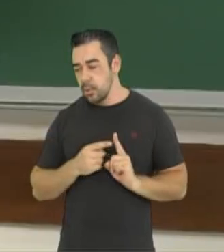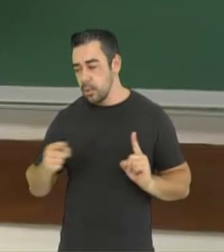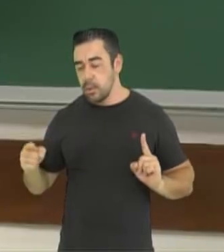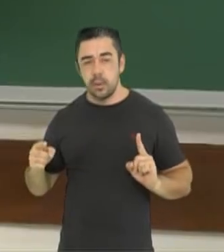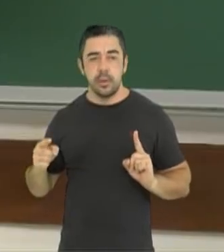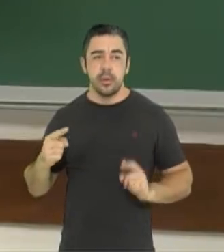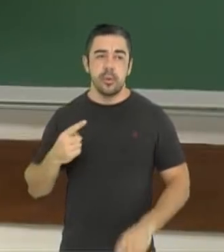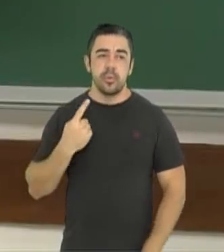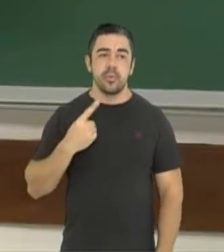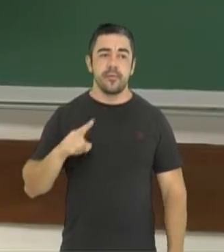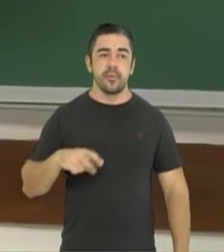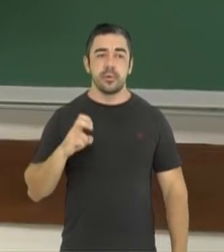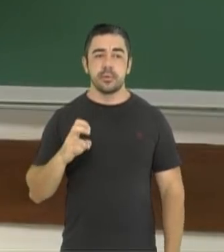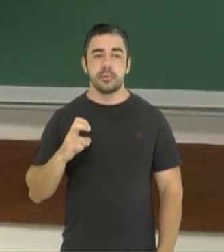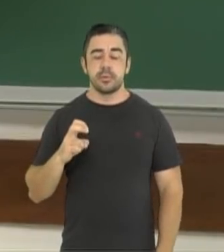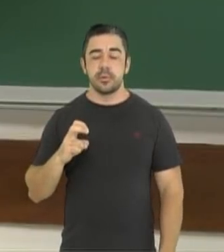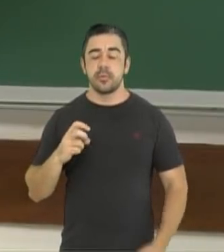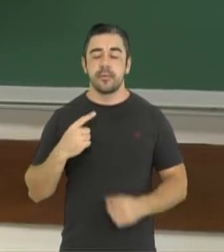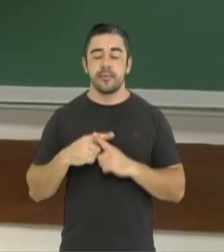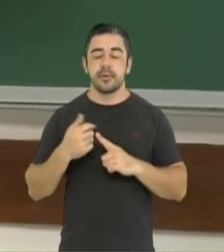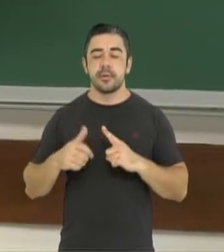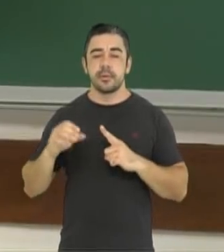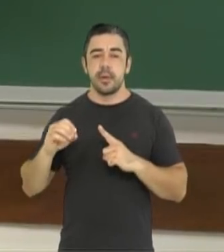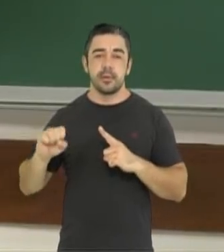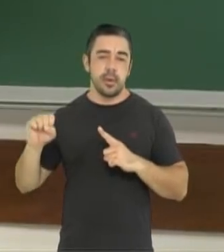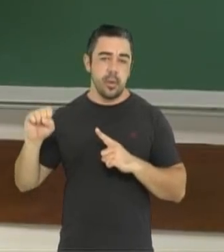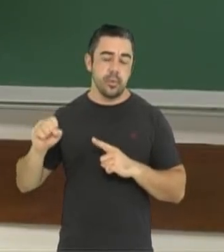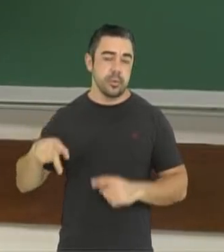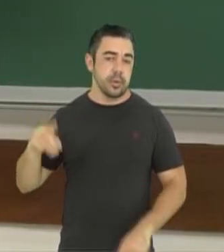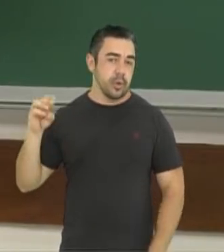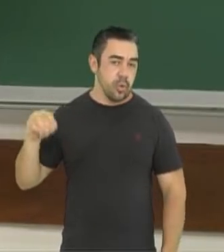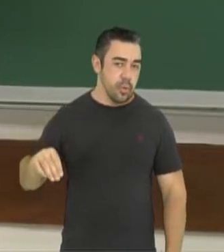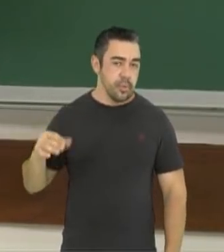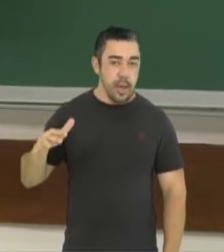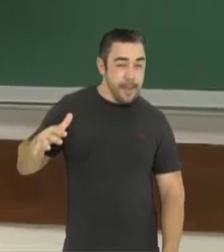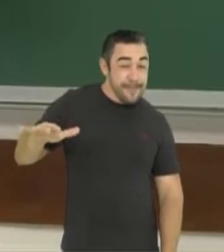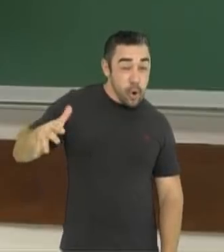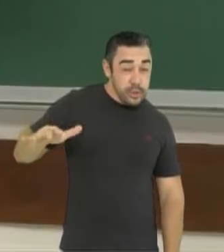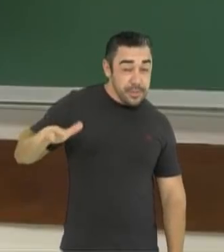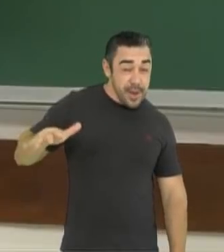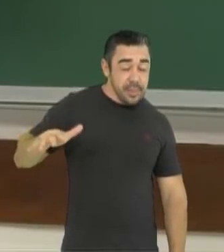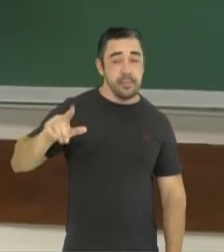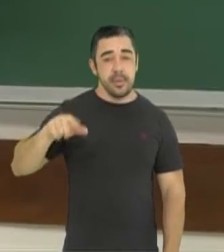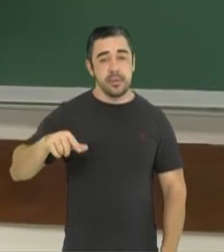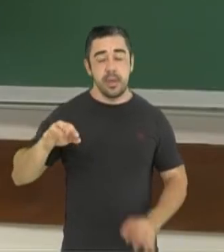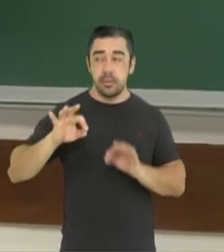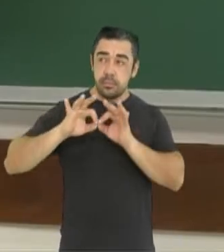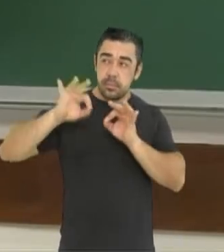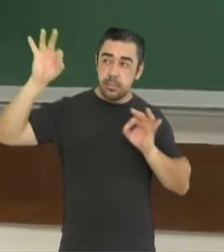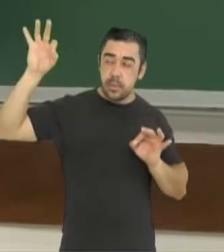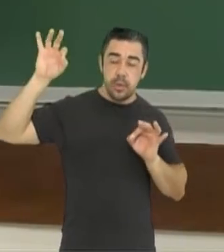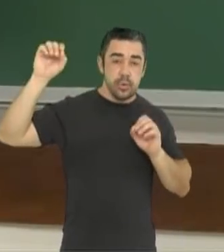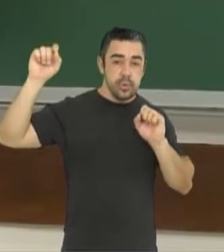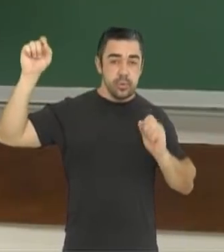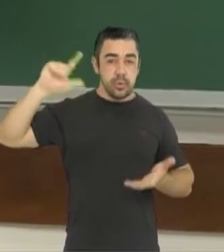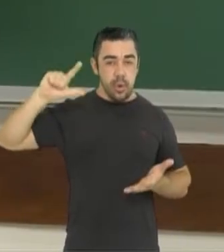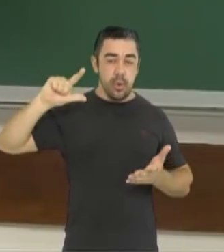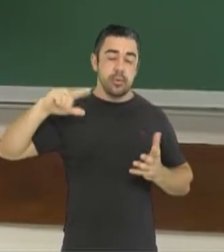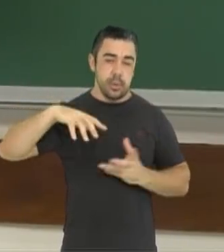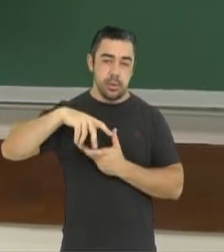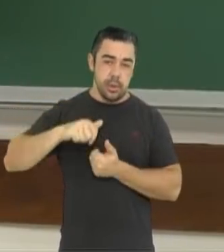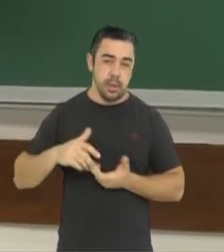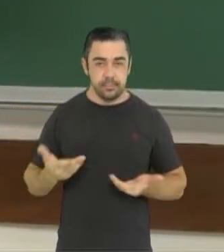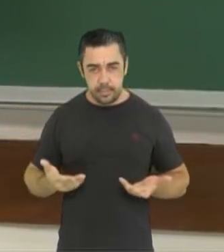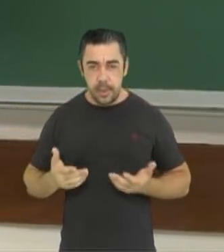arredondar 1,5 vezes 10 na 8 quilômetros é a distância aproximada entre o Sol e a Terra, muito mais simples